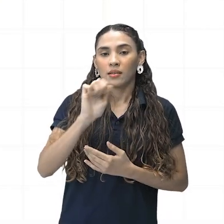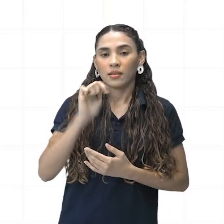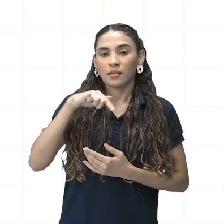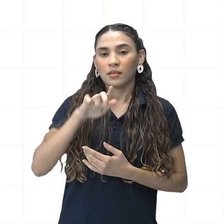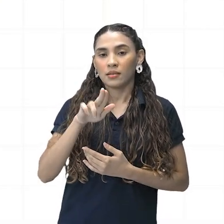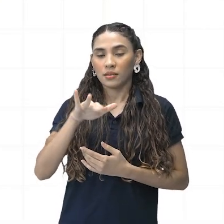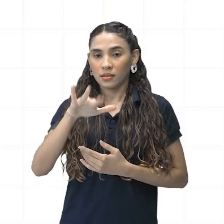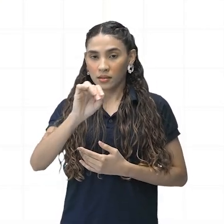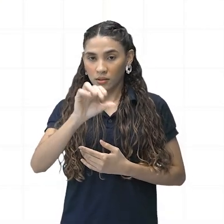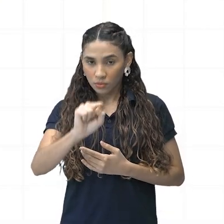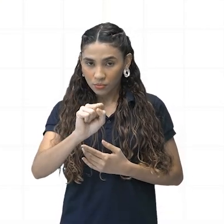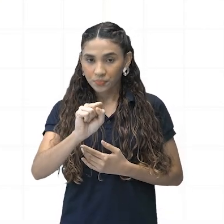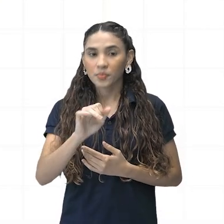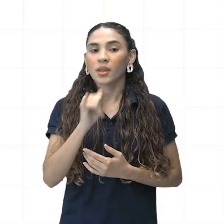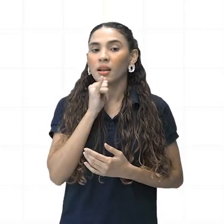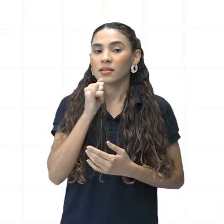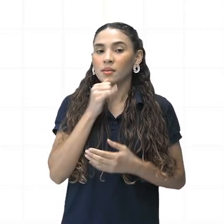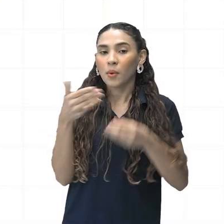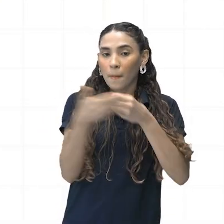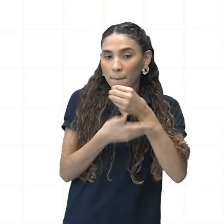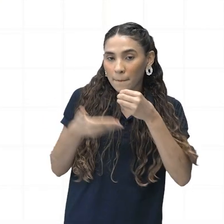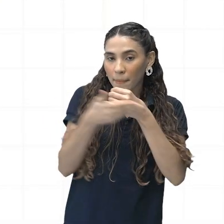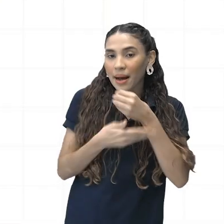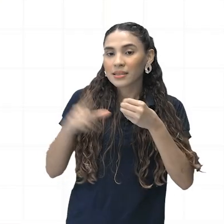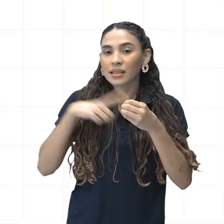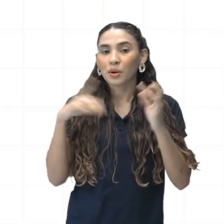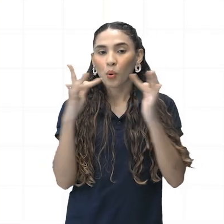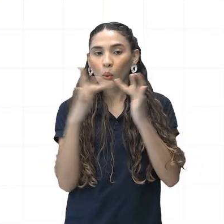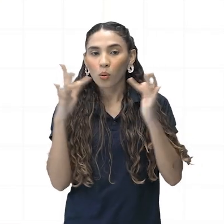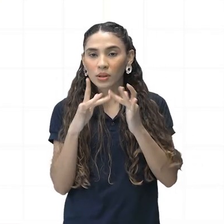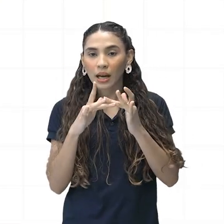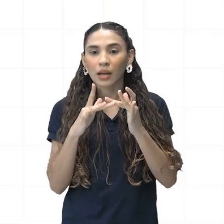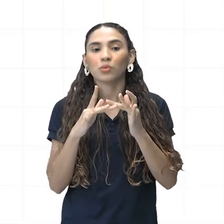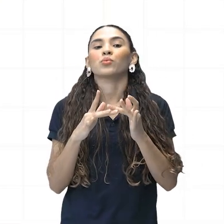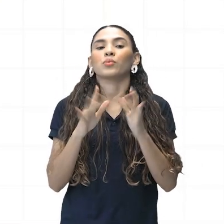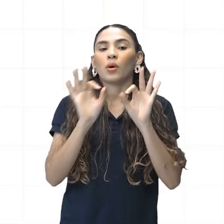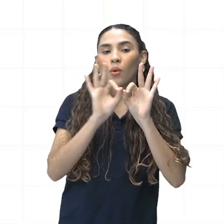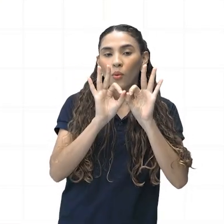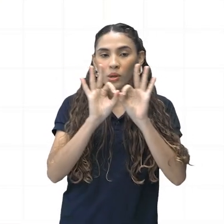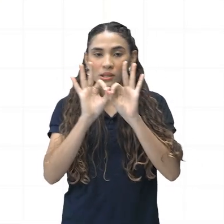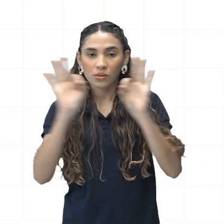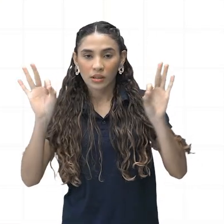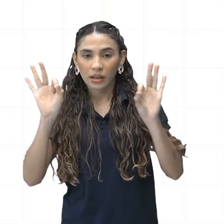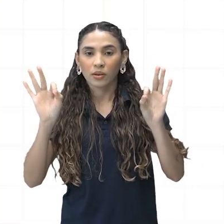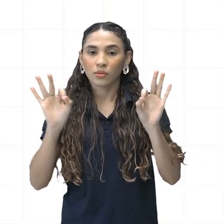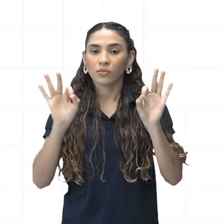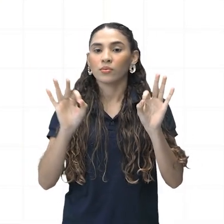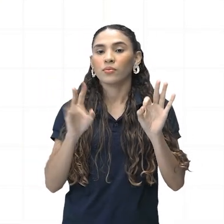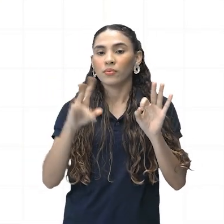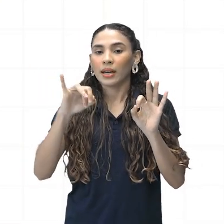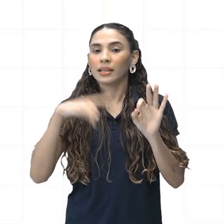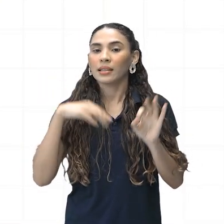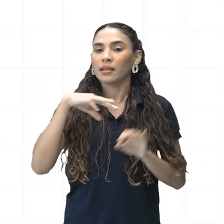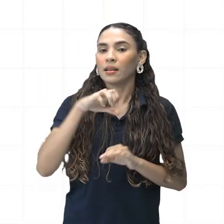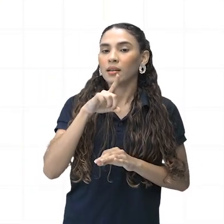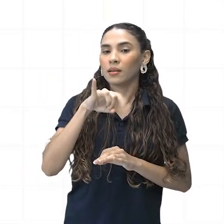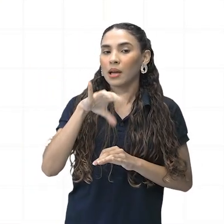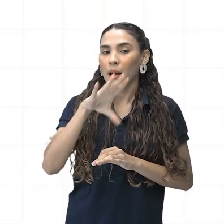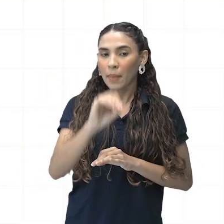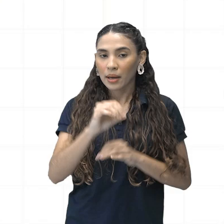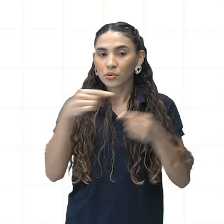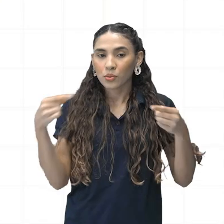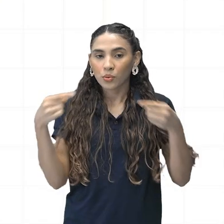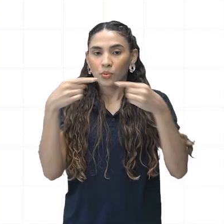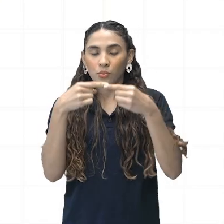cujas bases se localizam sobre o eixo horizontal, de tal modo que seus pontos médios coincidem com os